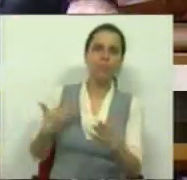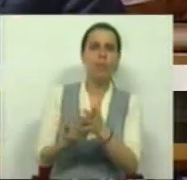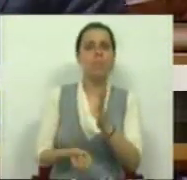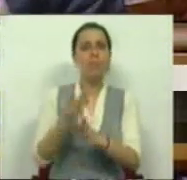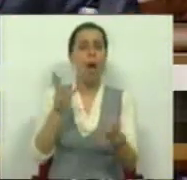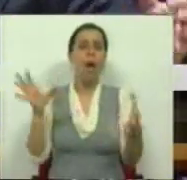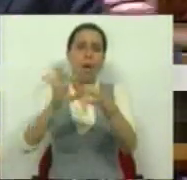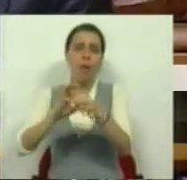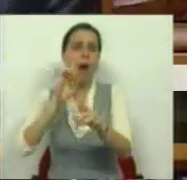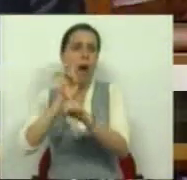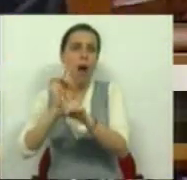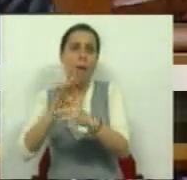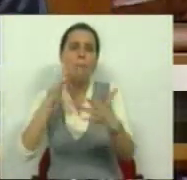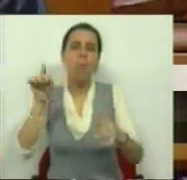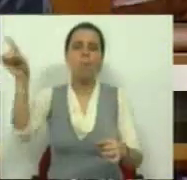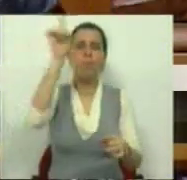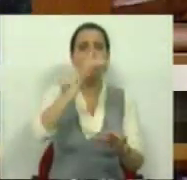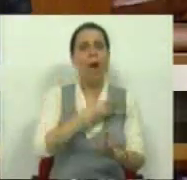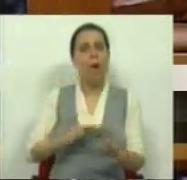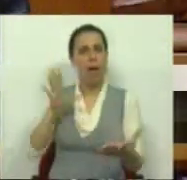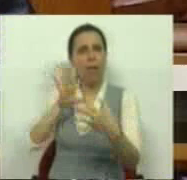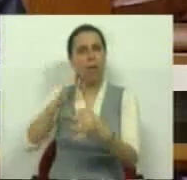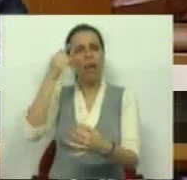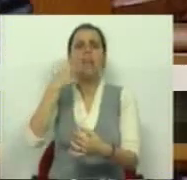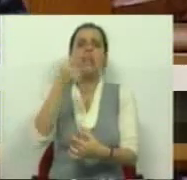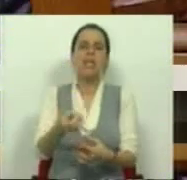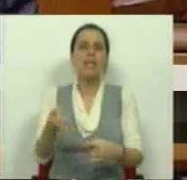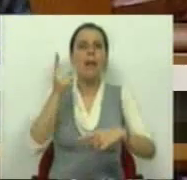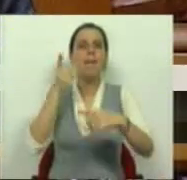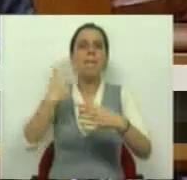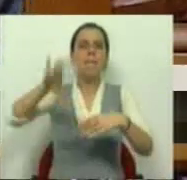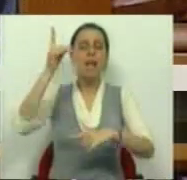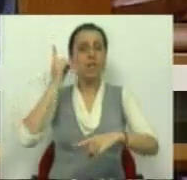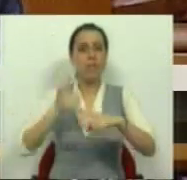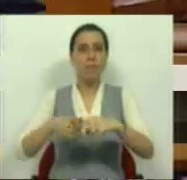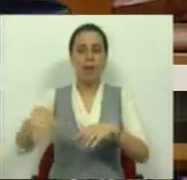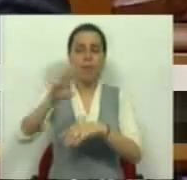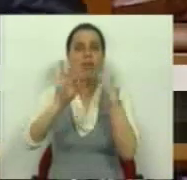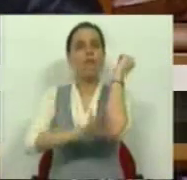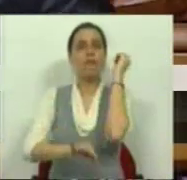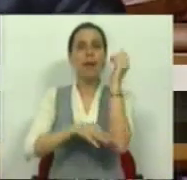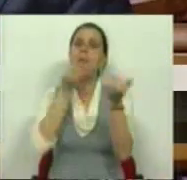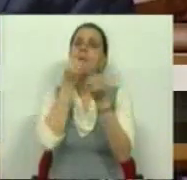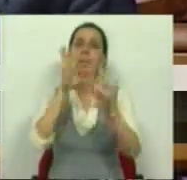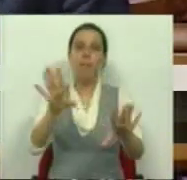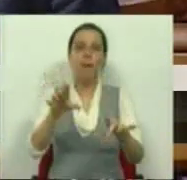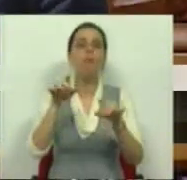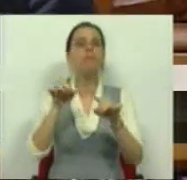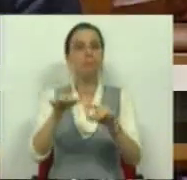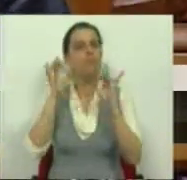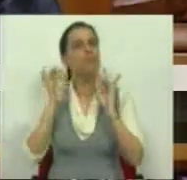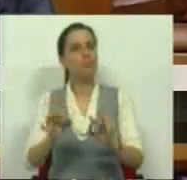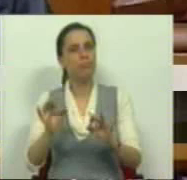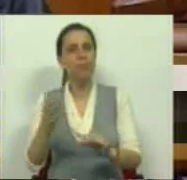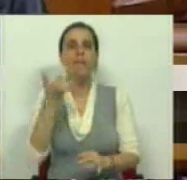aliás é secular na maior parte dos lugares. Vir dizer que mais de metade das freguesias urbanas desaparecem e